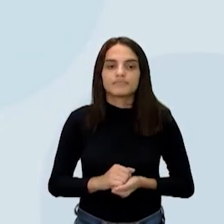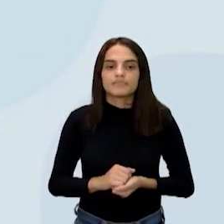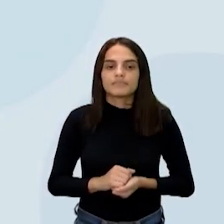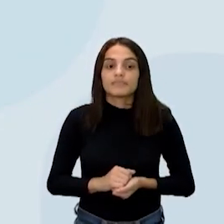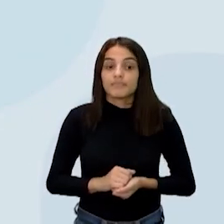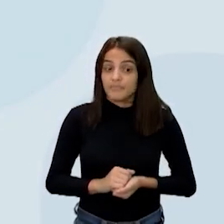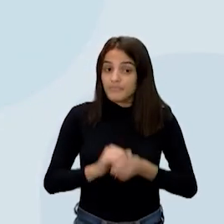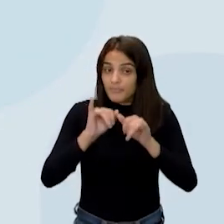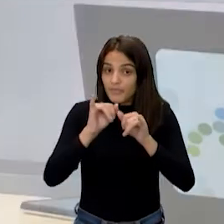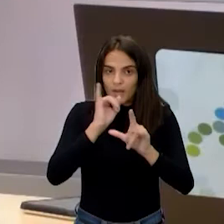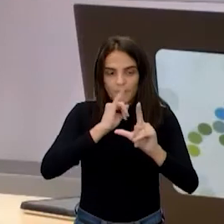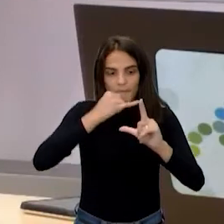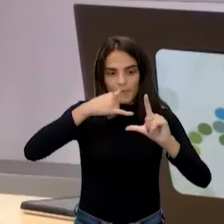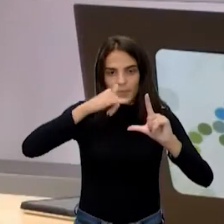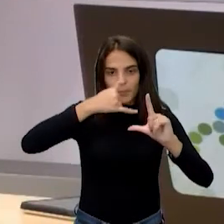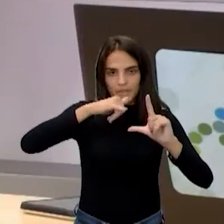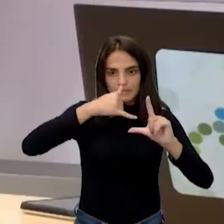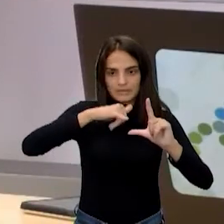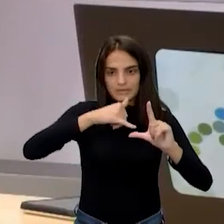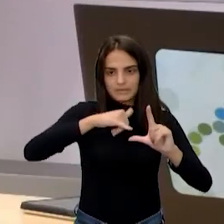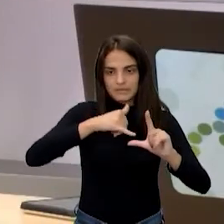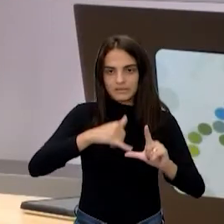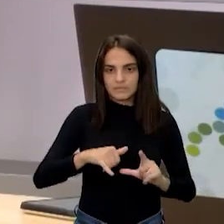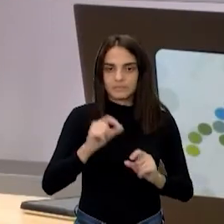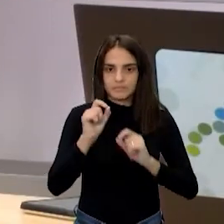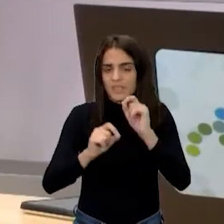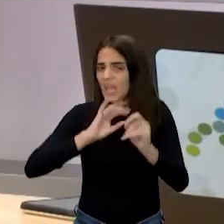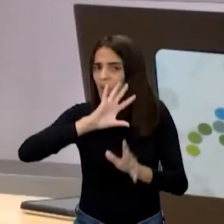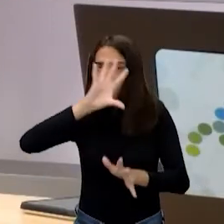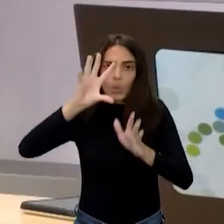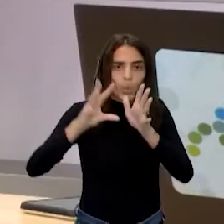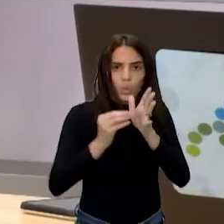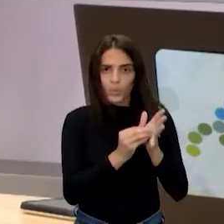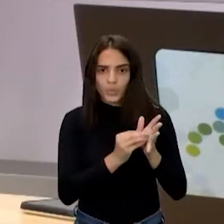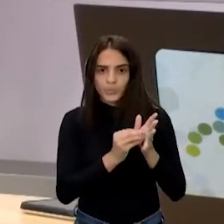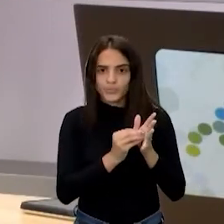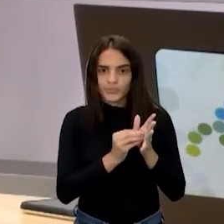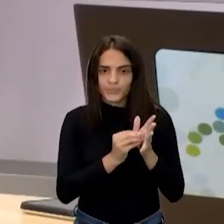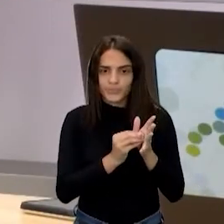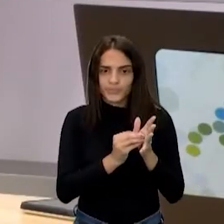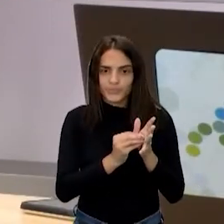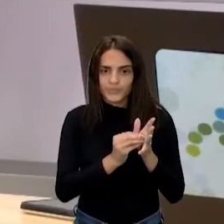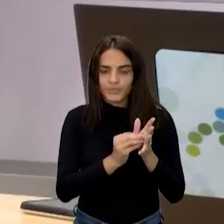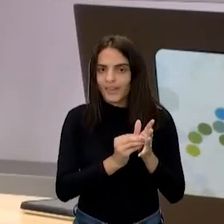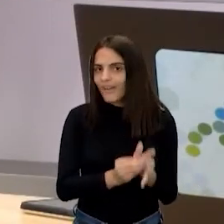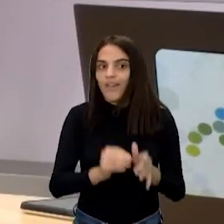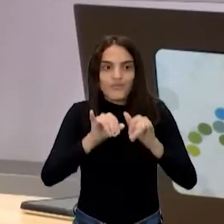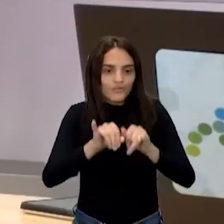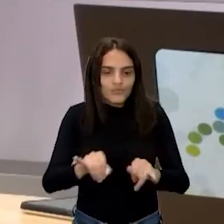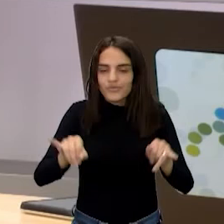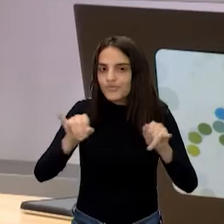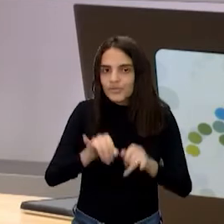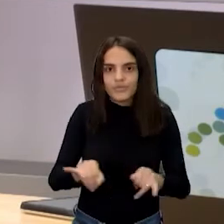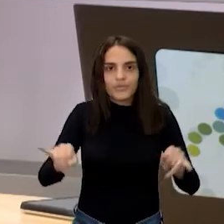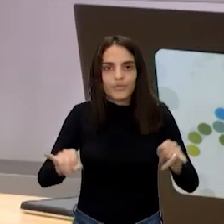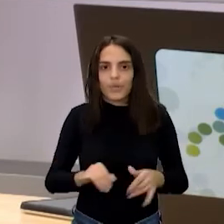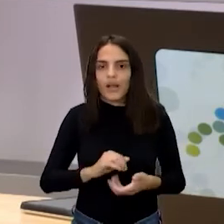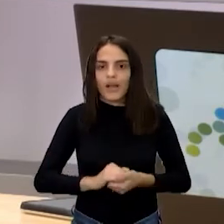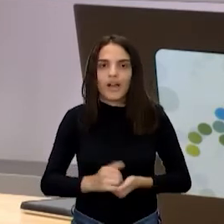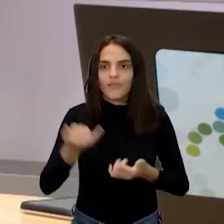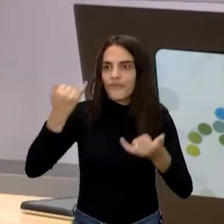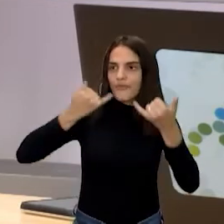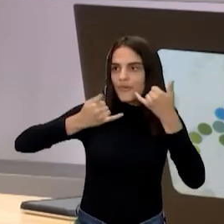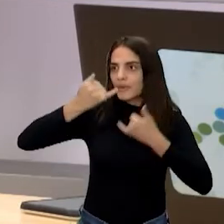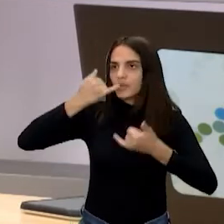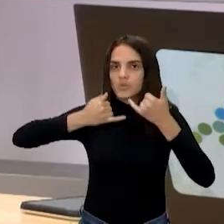A propaganda, na verdade, ela é o geralzão. Quando a gente quer propagar algo, a gente se utiliza de